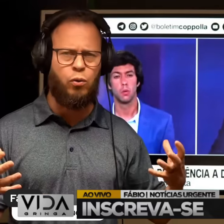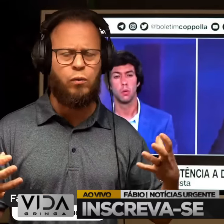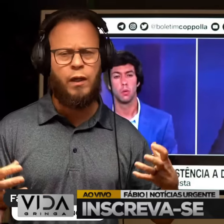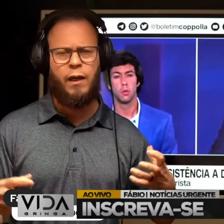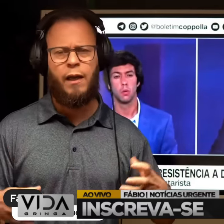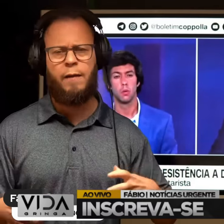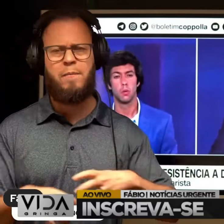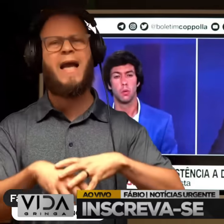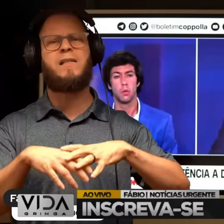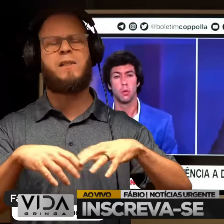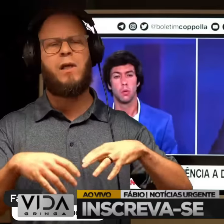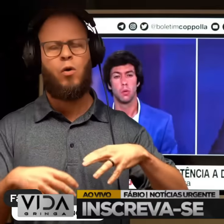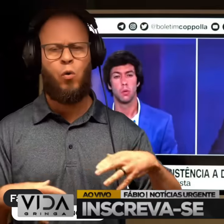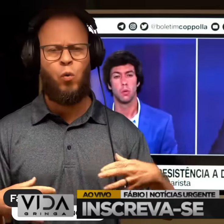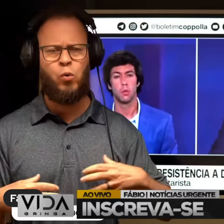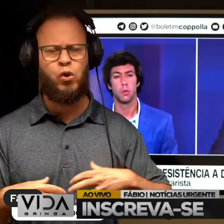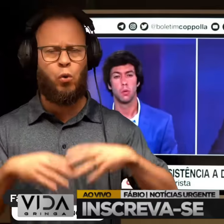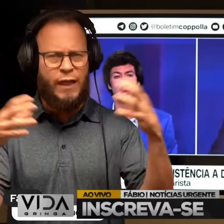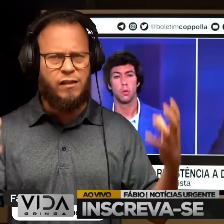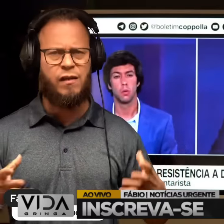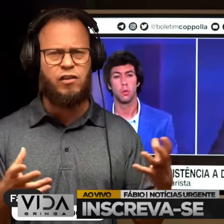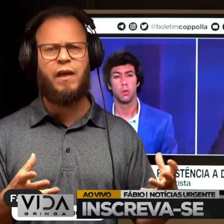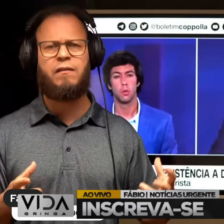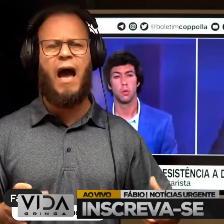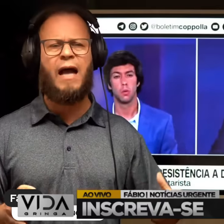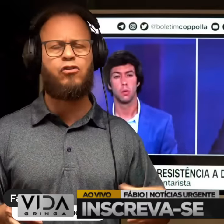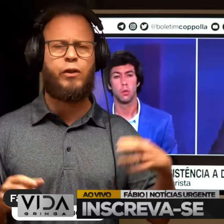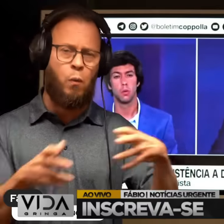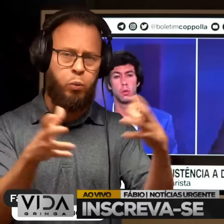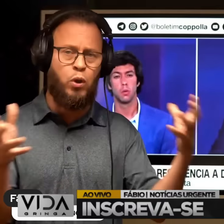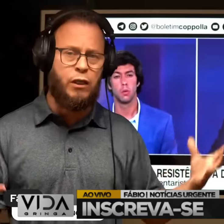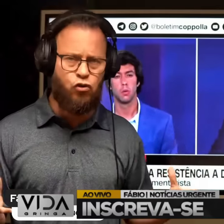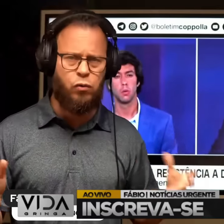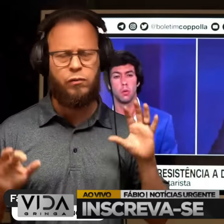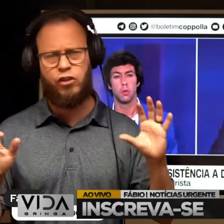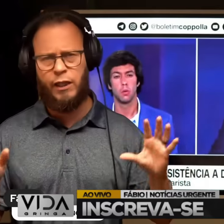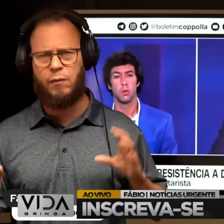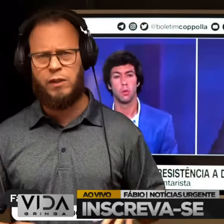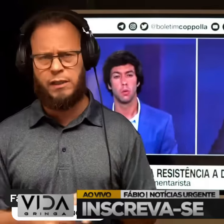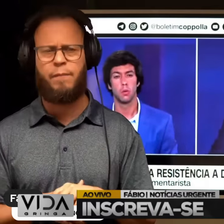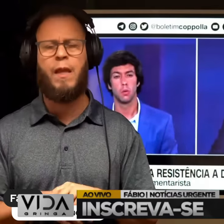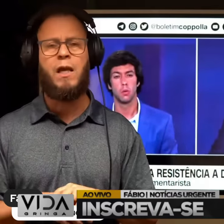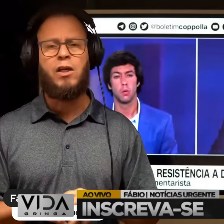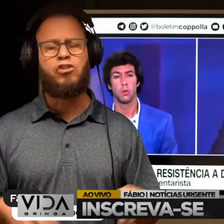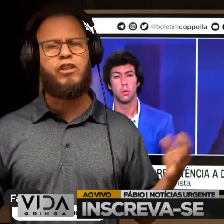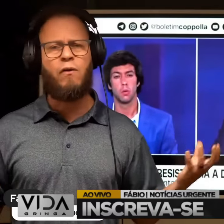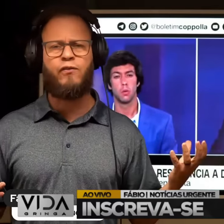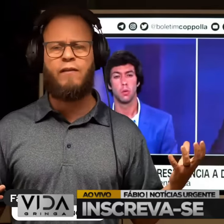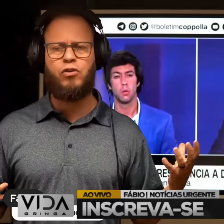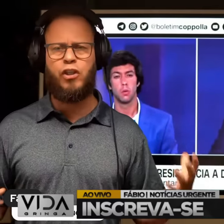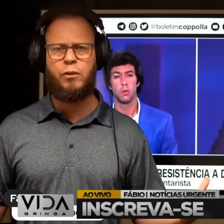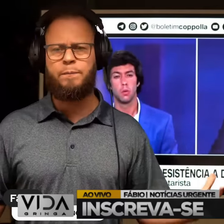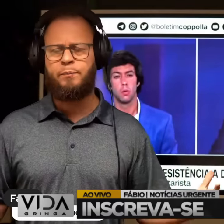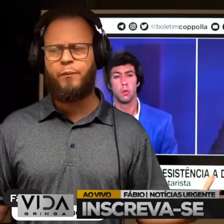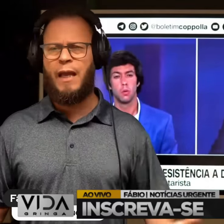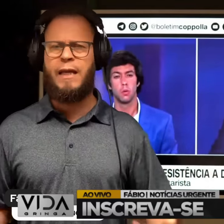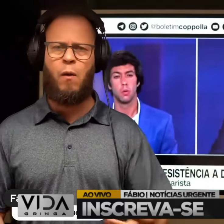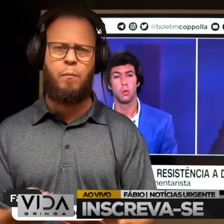lógico, mais um jurista de verdade do que um político, digamos assim. Já o Flávio